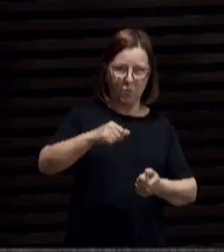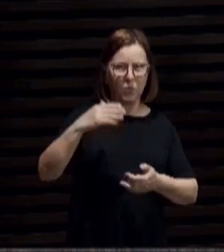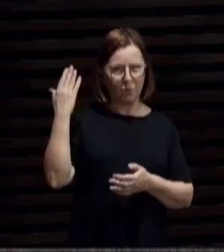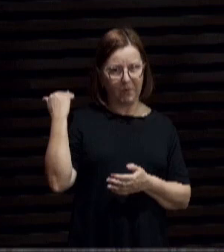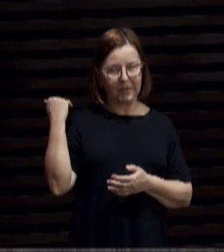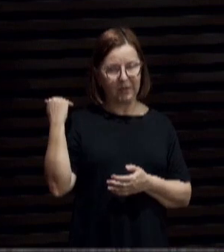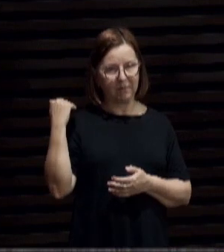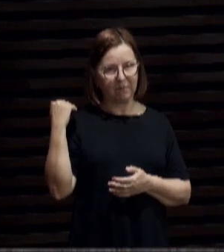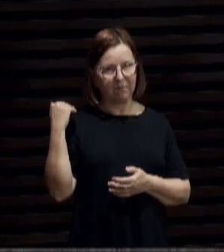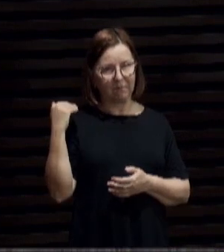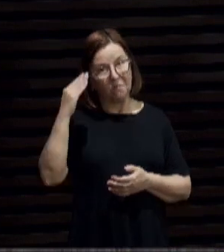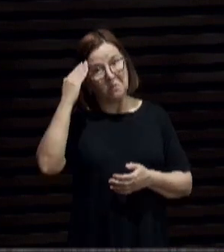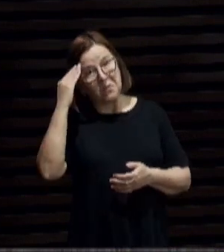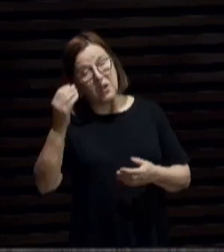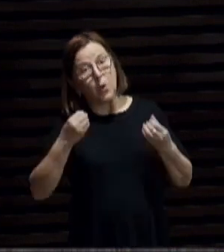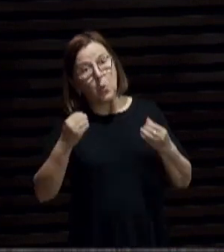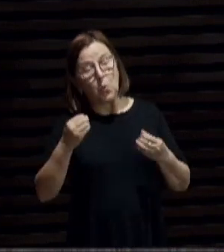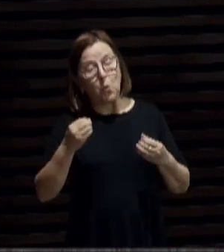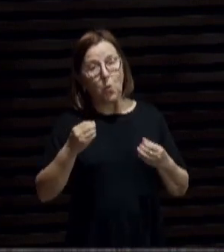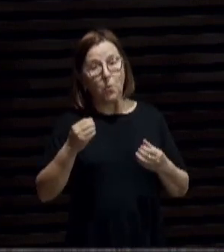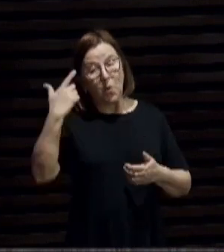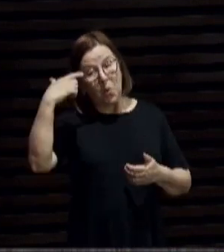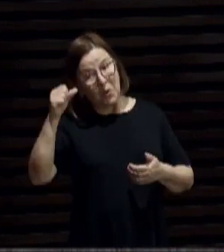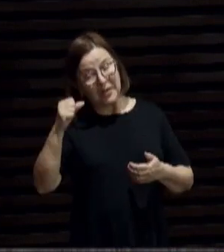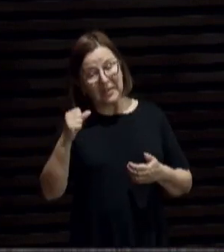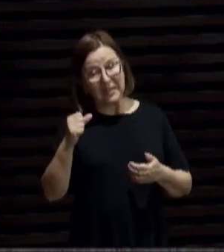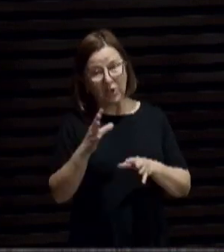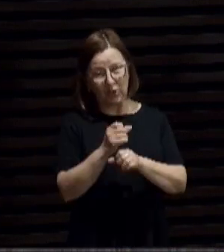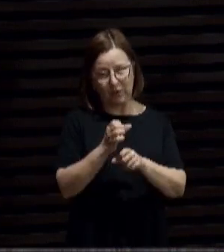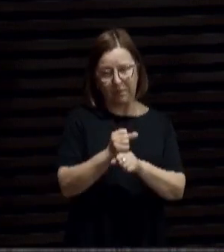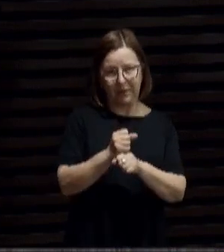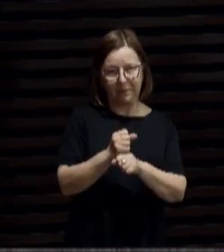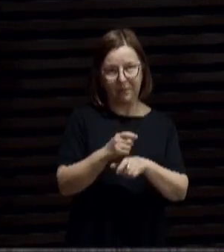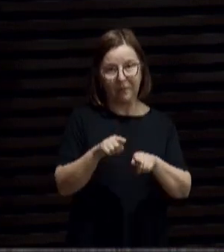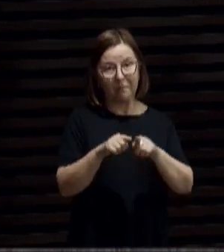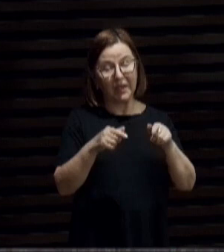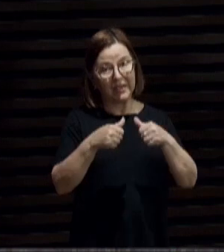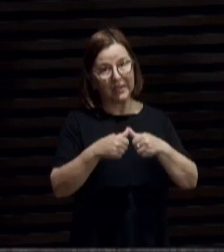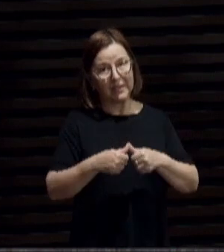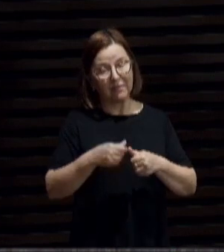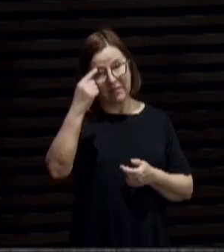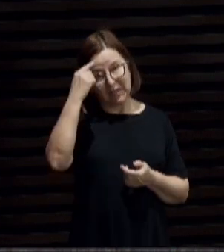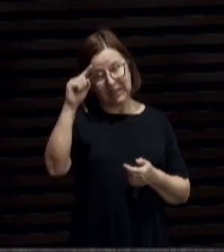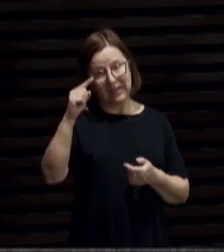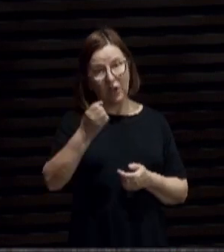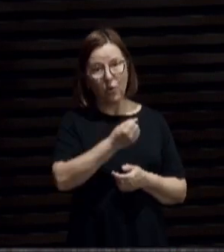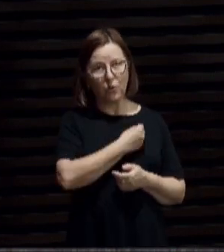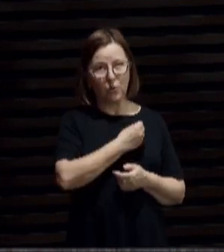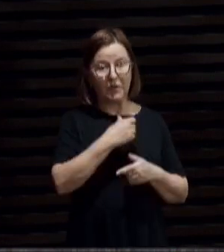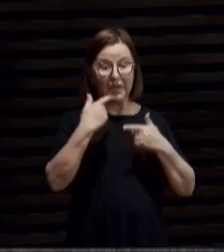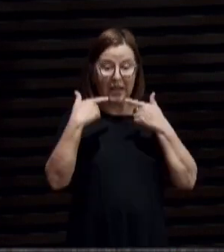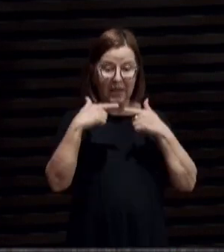Eu não sei como é que eles conseguiram contar isso, mas essa é uma das ideias, que era o número das línguas